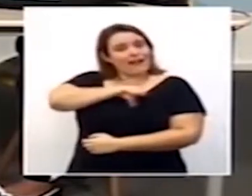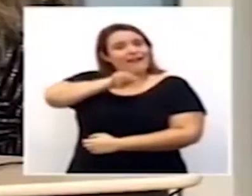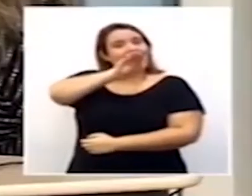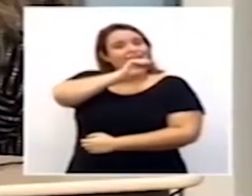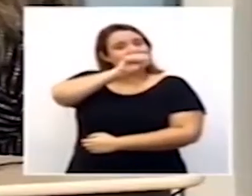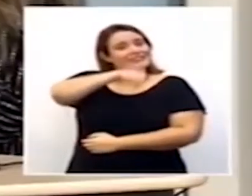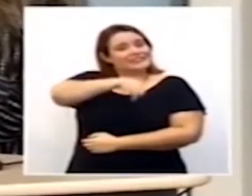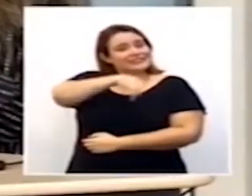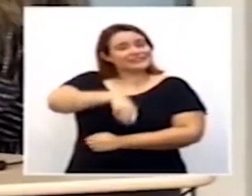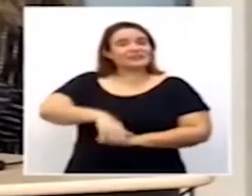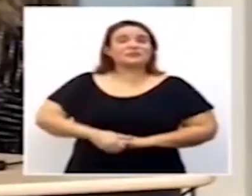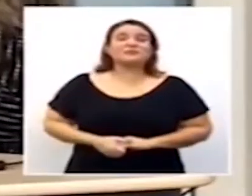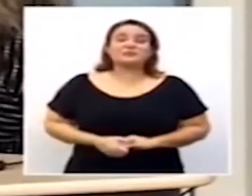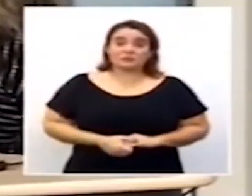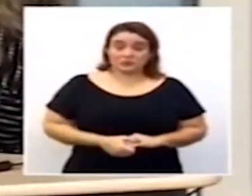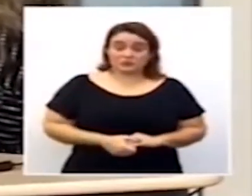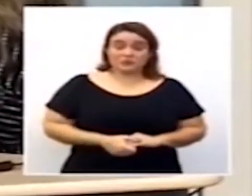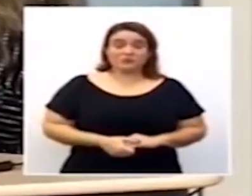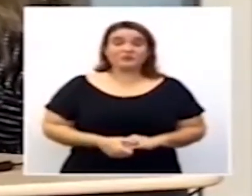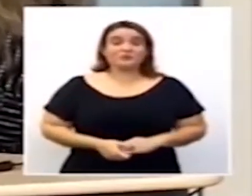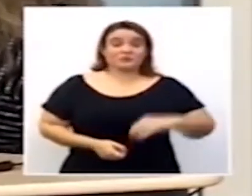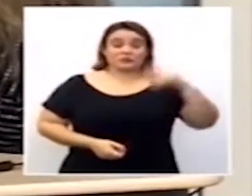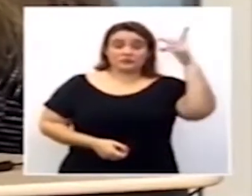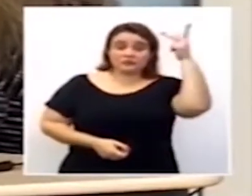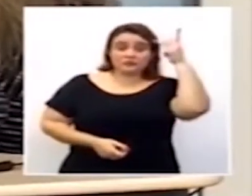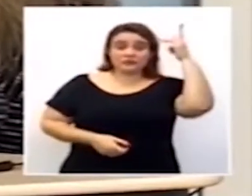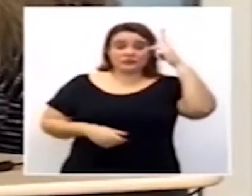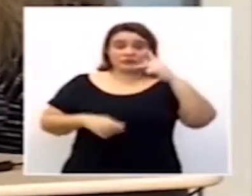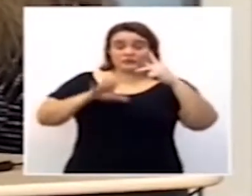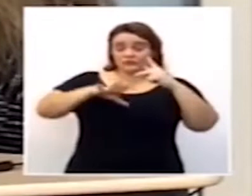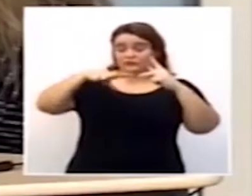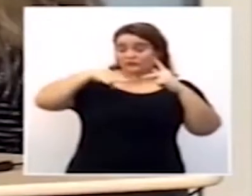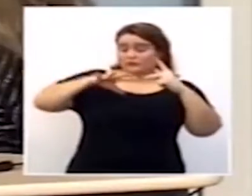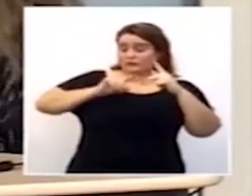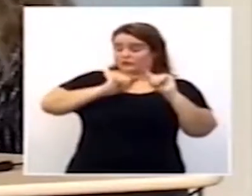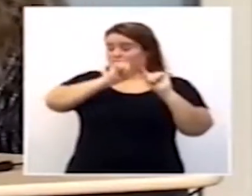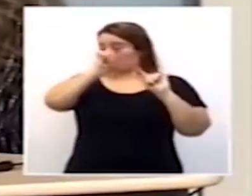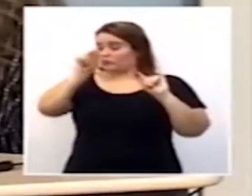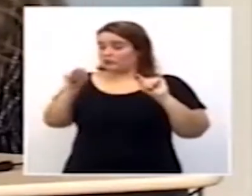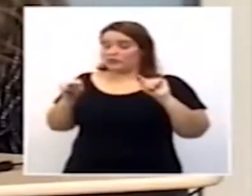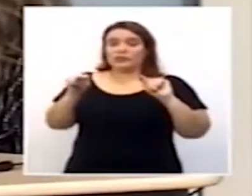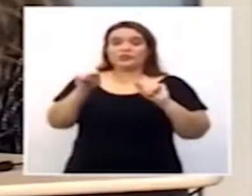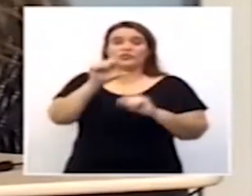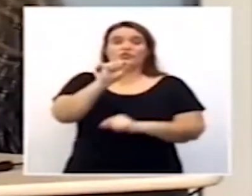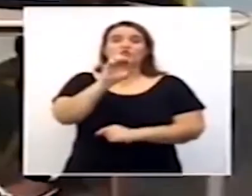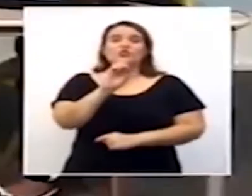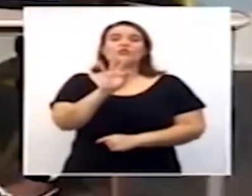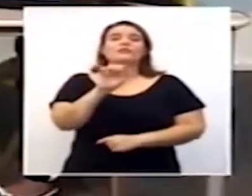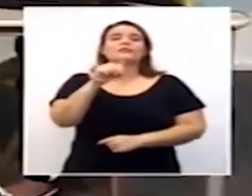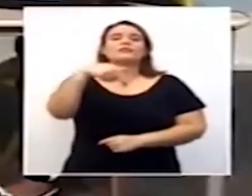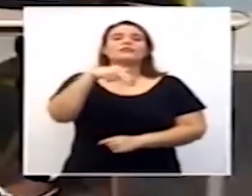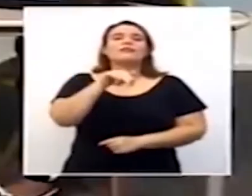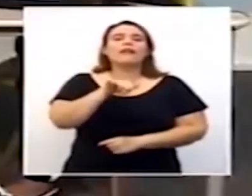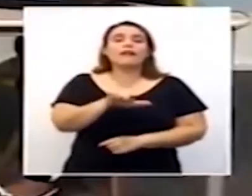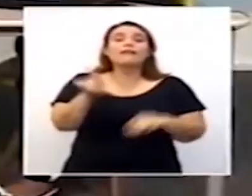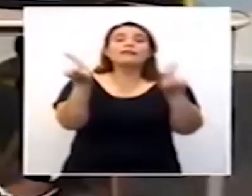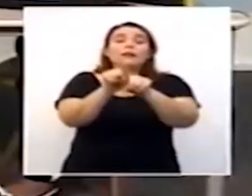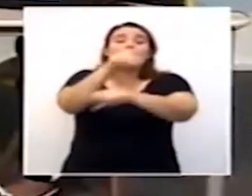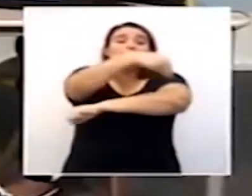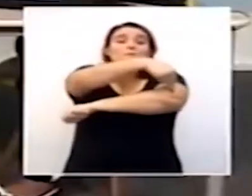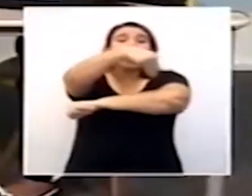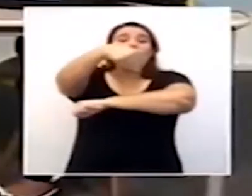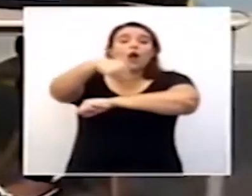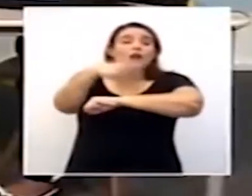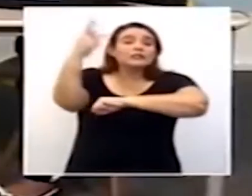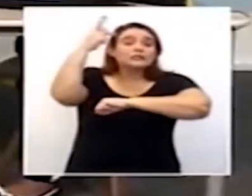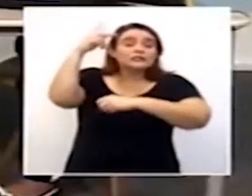Paulo você sai para alguma outra cidade Já o outro né bairro da Mooca Zona Leste São Paulo e